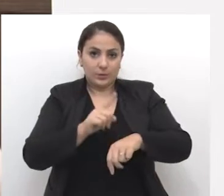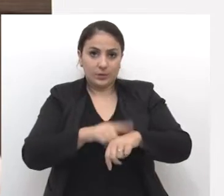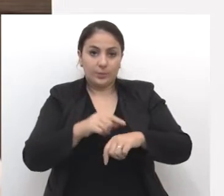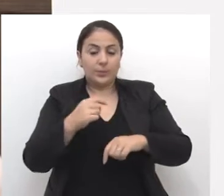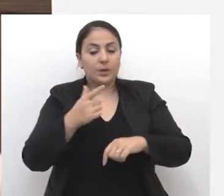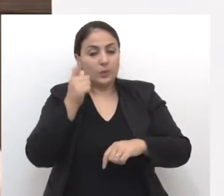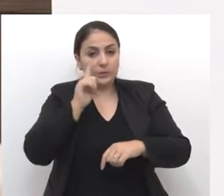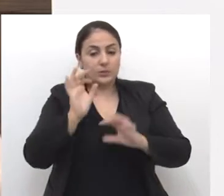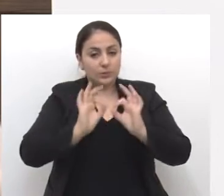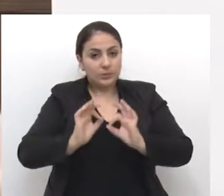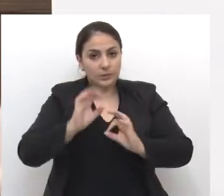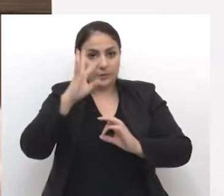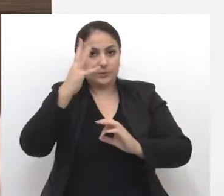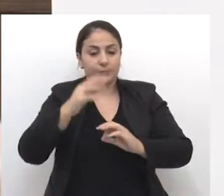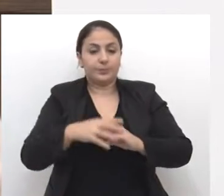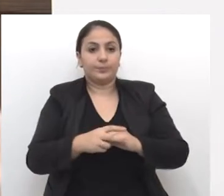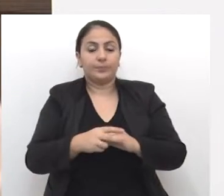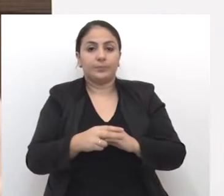devidas providências.